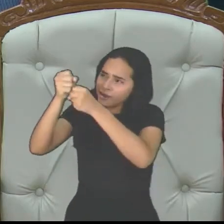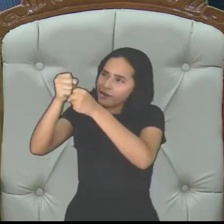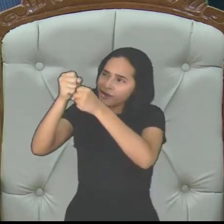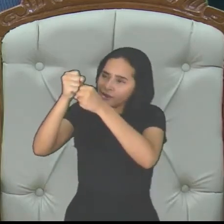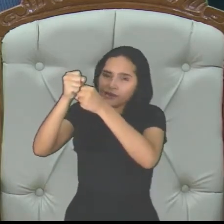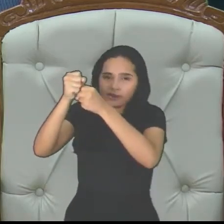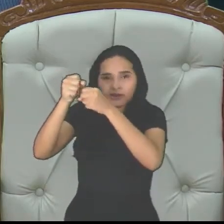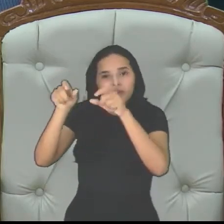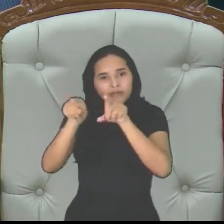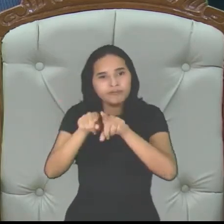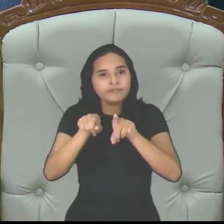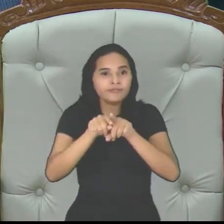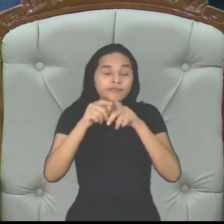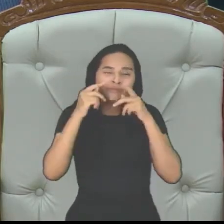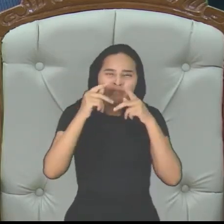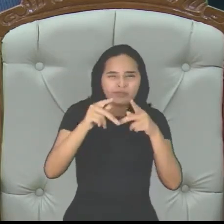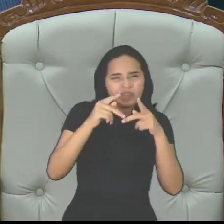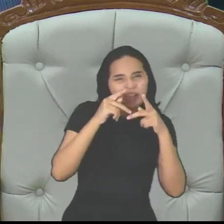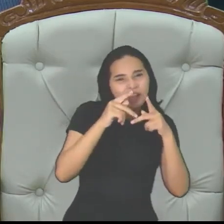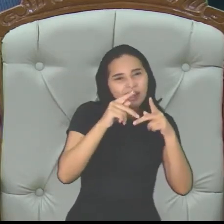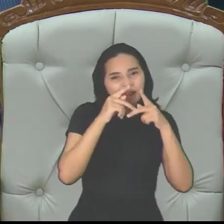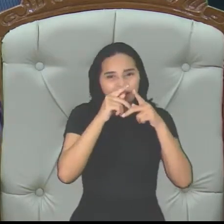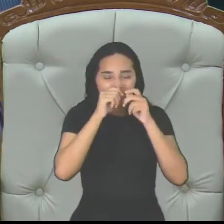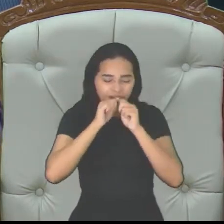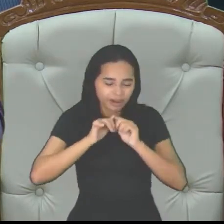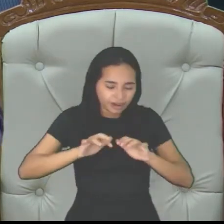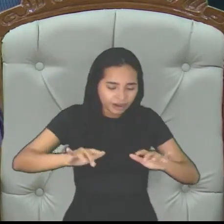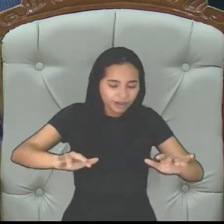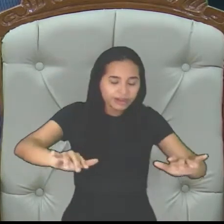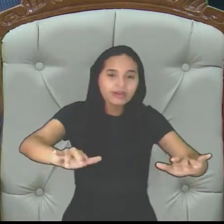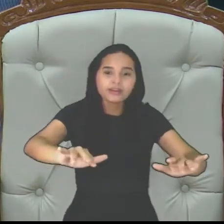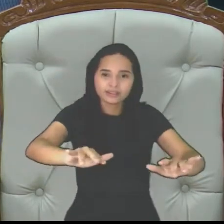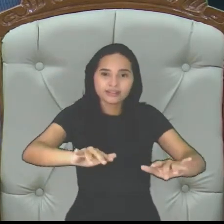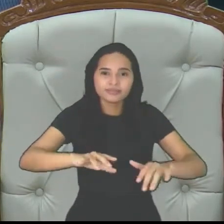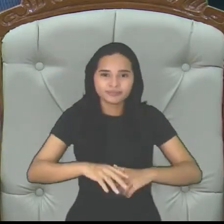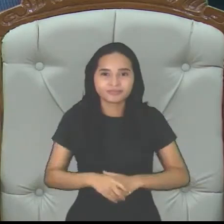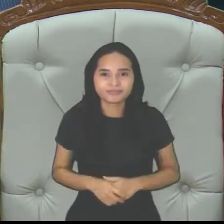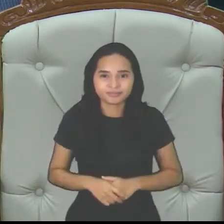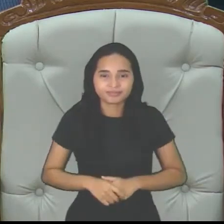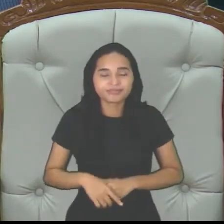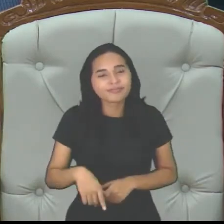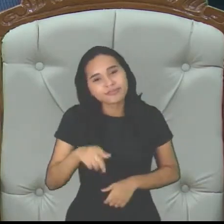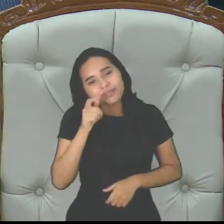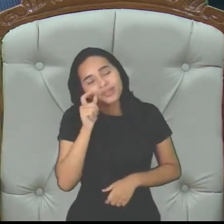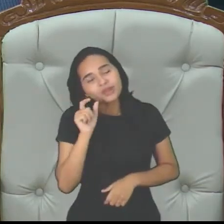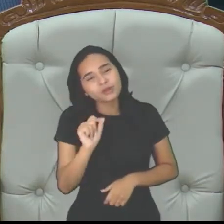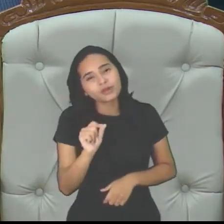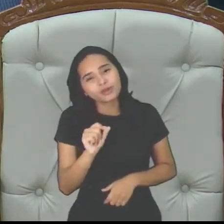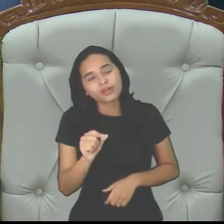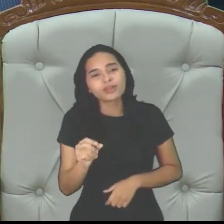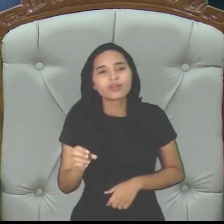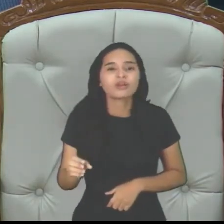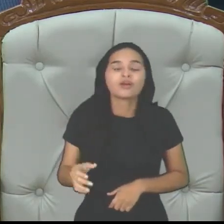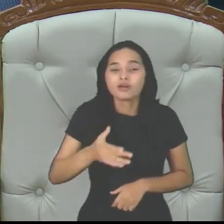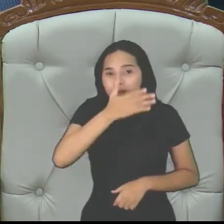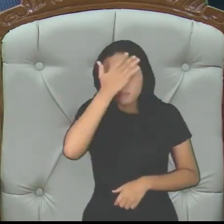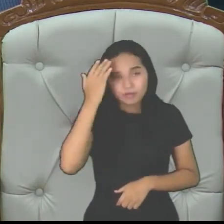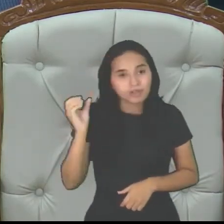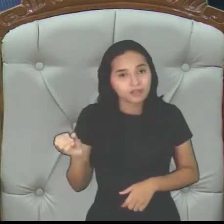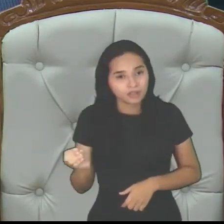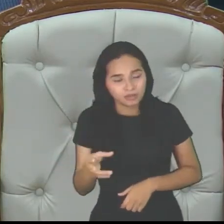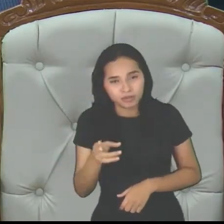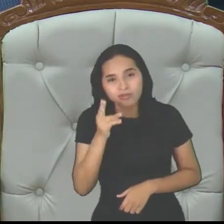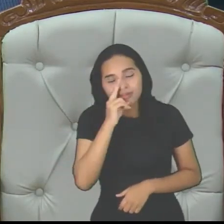também propagam a palavra de Deus. É interessante, irmãos, que um novo convertido, ou alguém que se